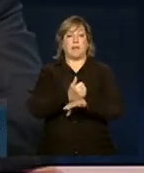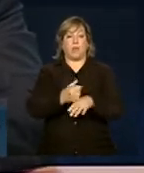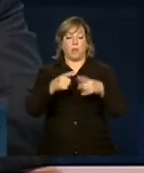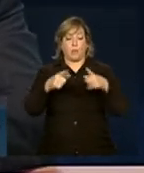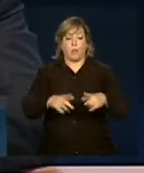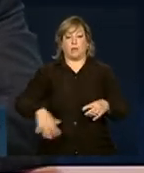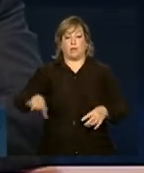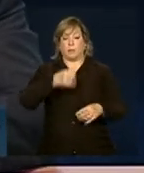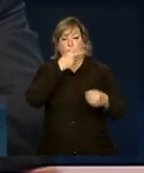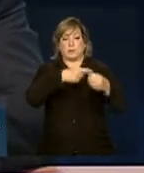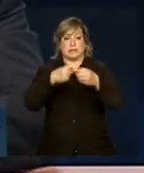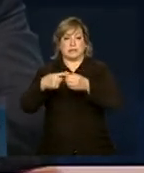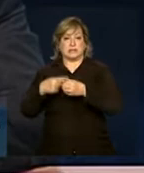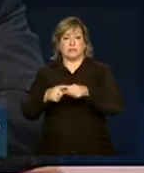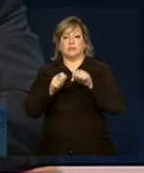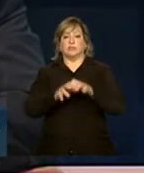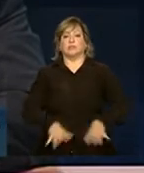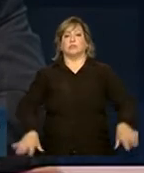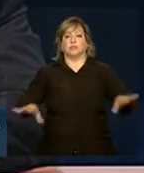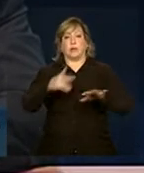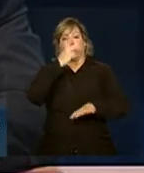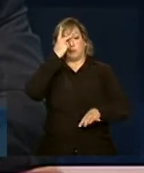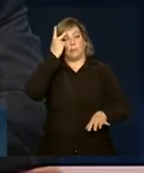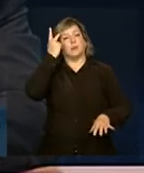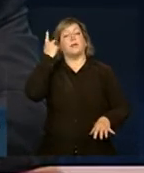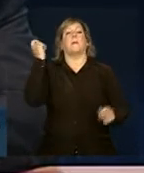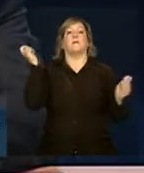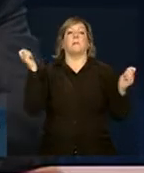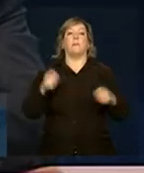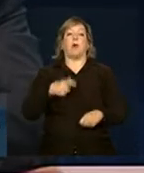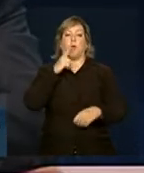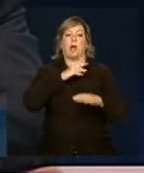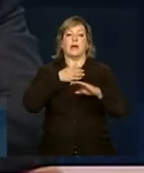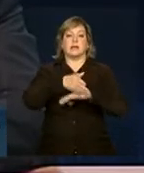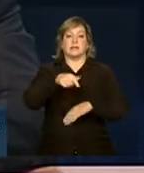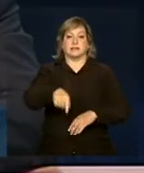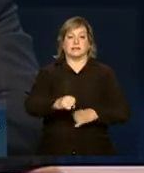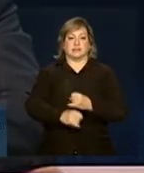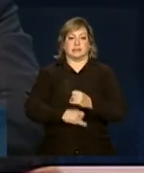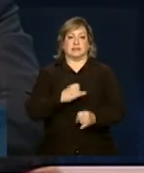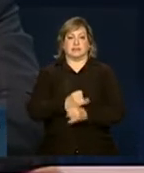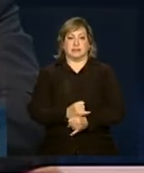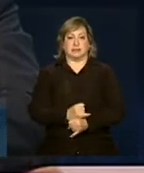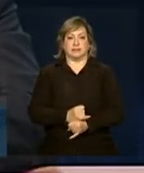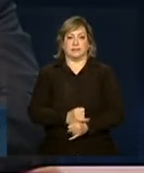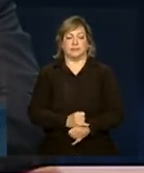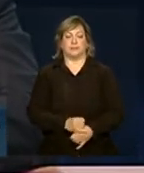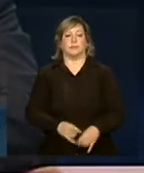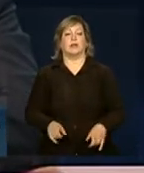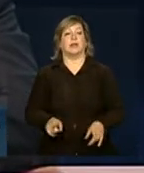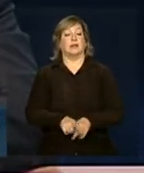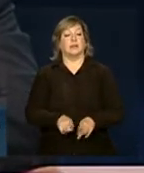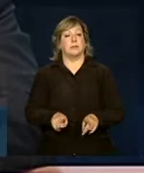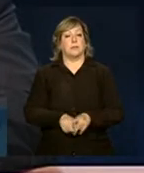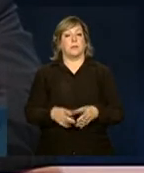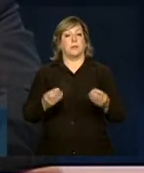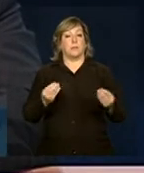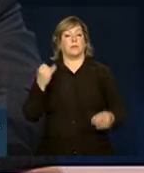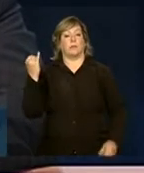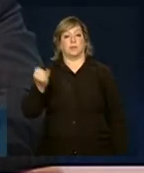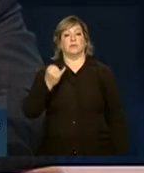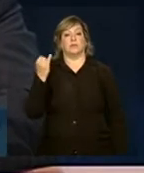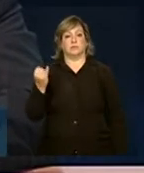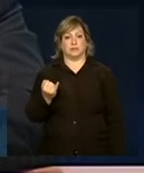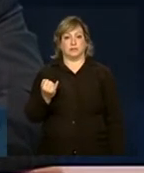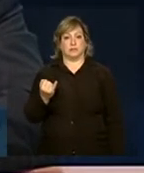do município para a população poder acessar que também é uma coisa um aspecto muito atrativo muito